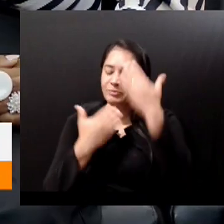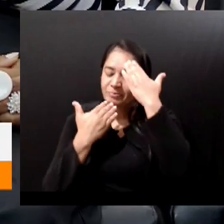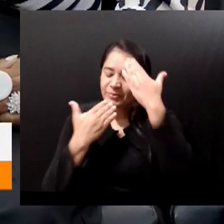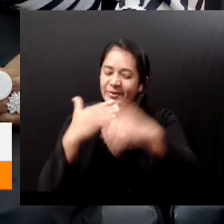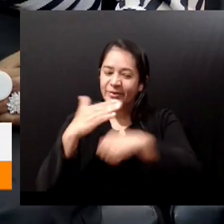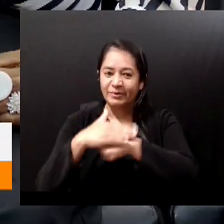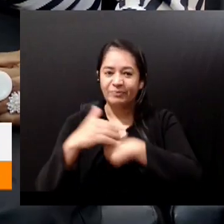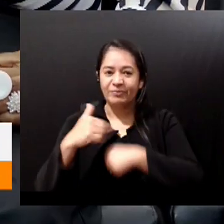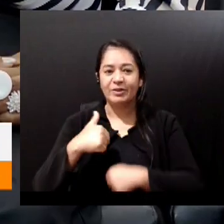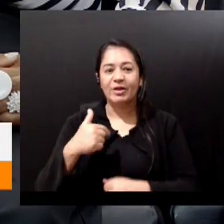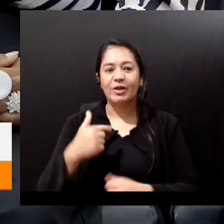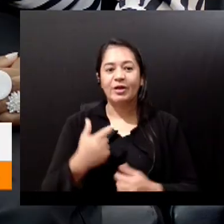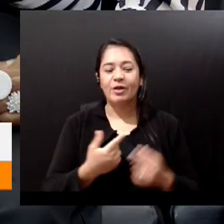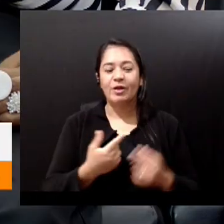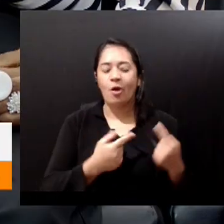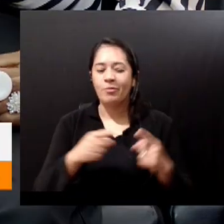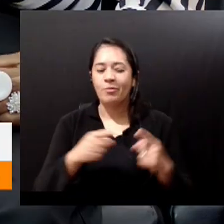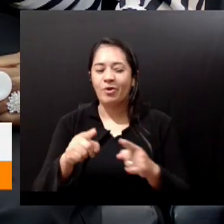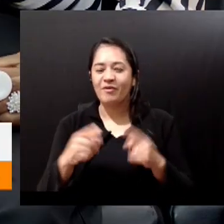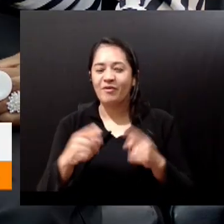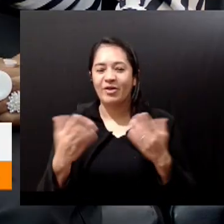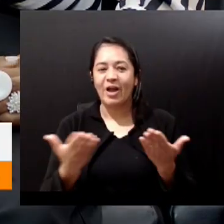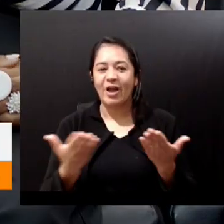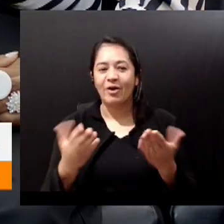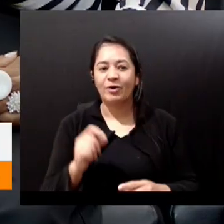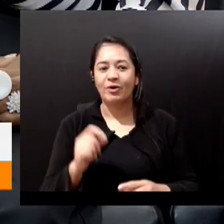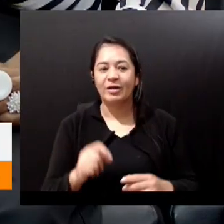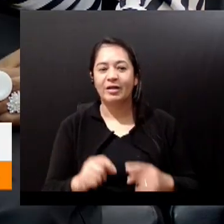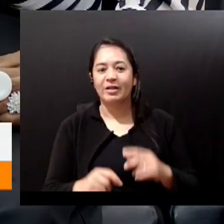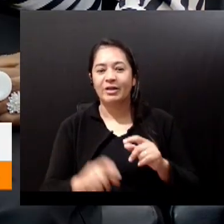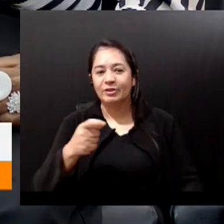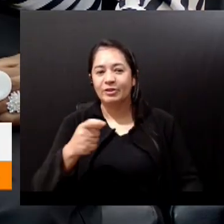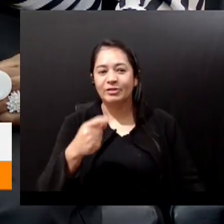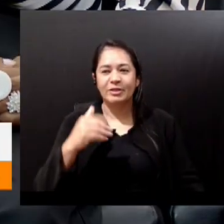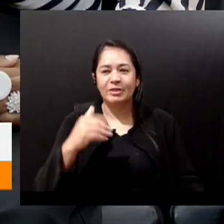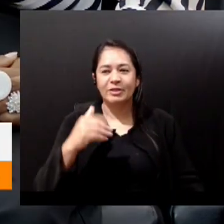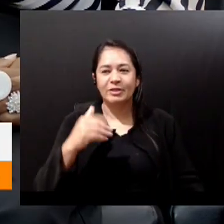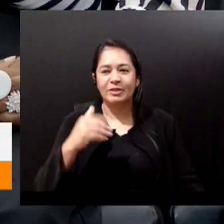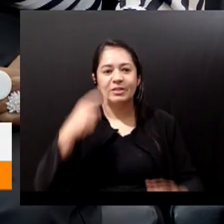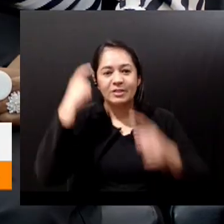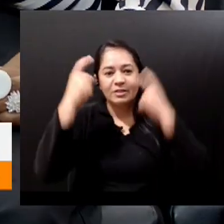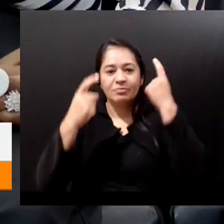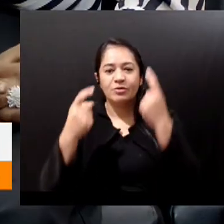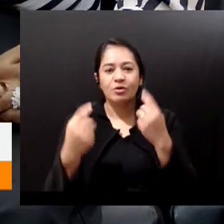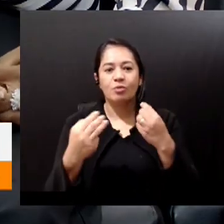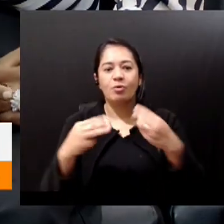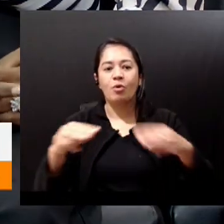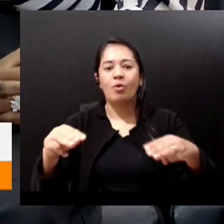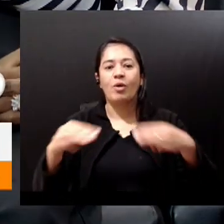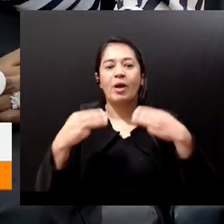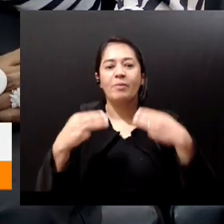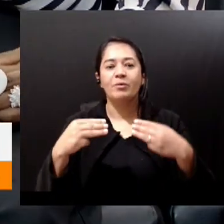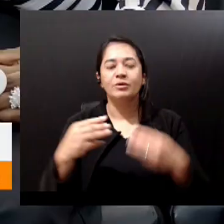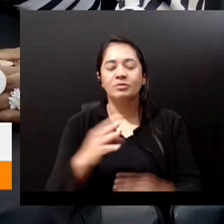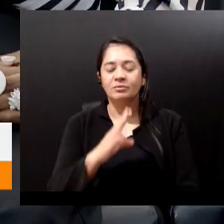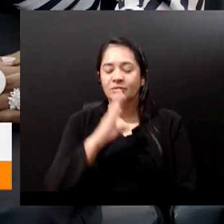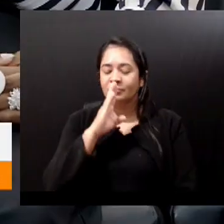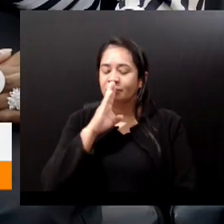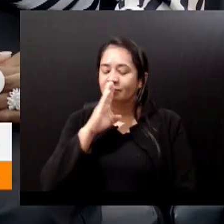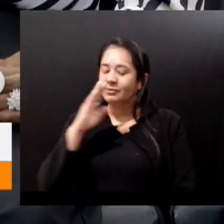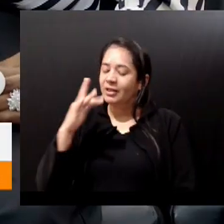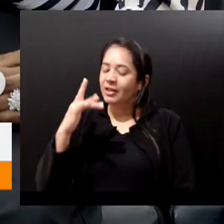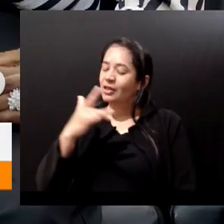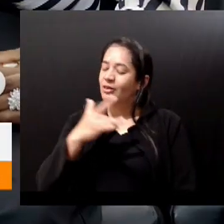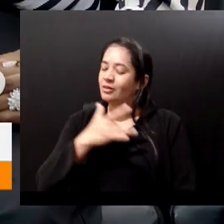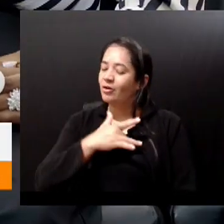nesse final é que acima dos sons, que você se preocupe com a música do silêncio. Essa que toca na alma, essa que traz suas